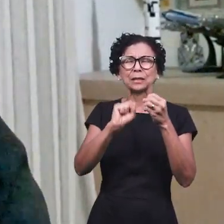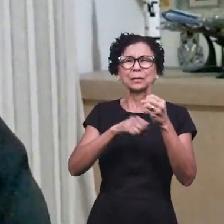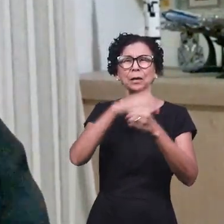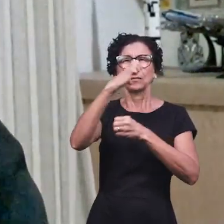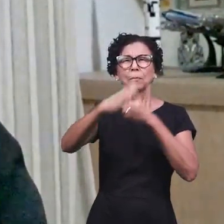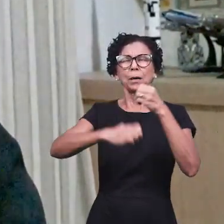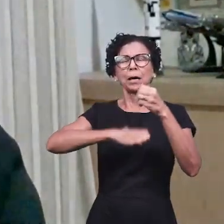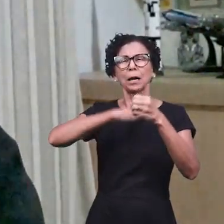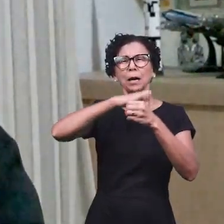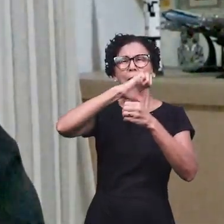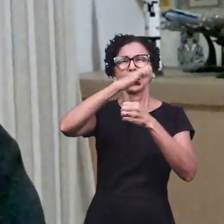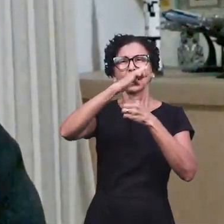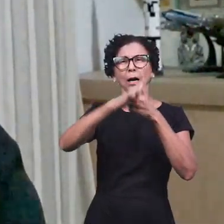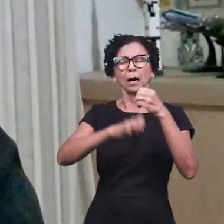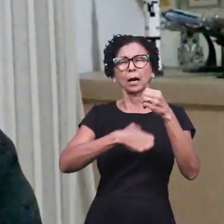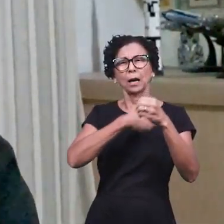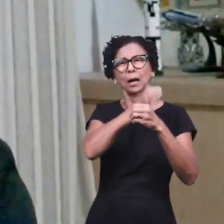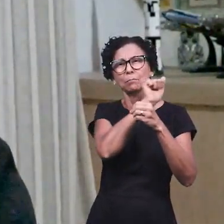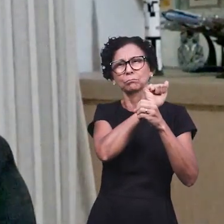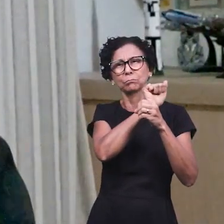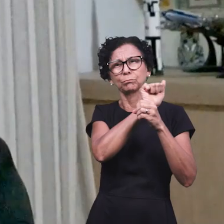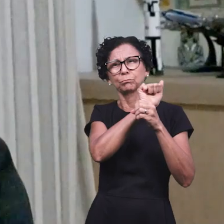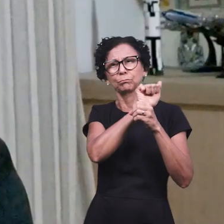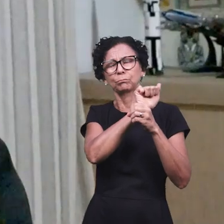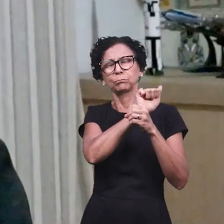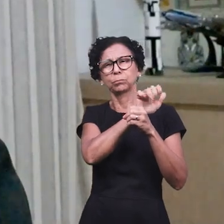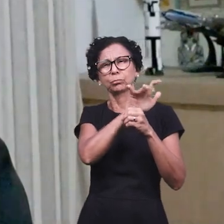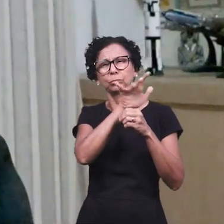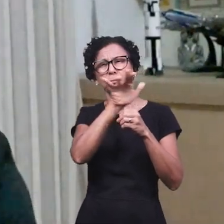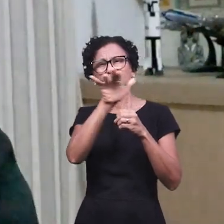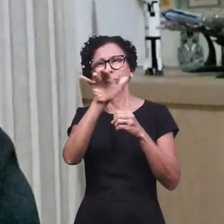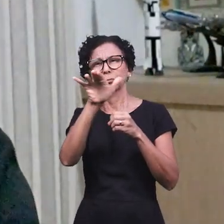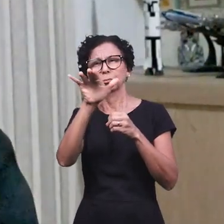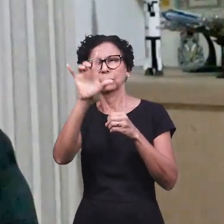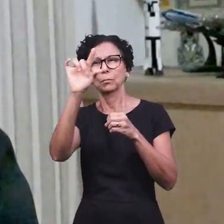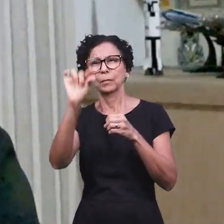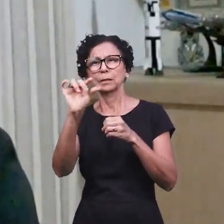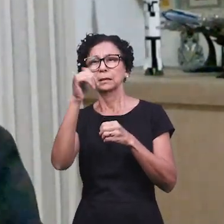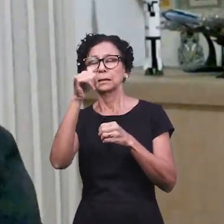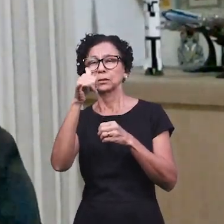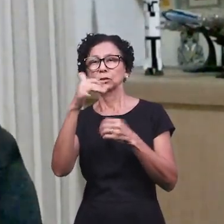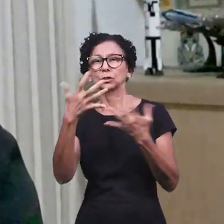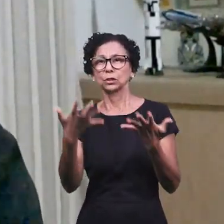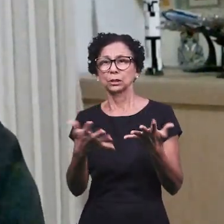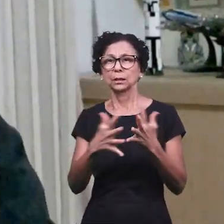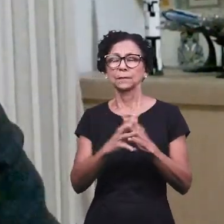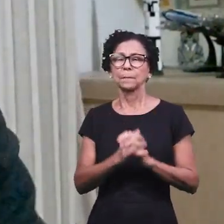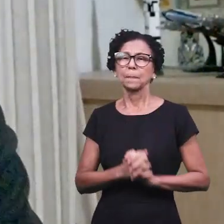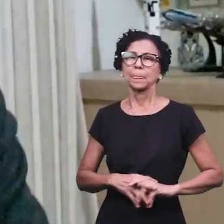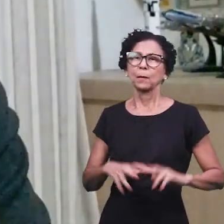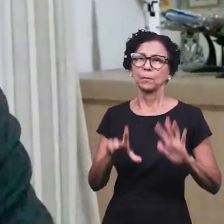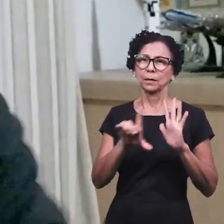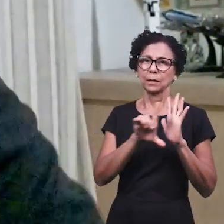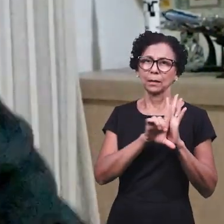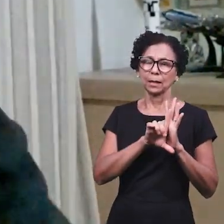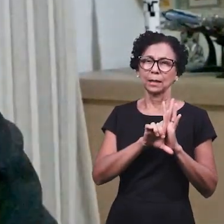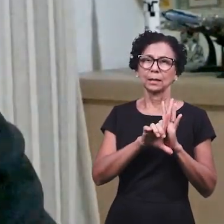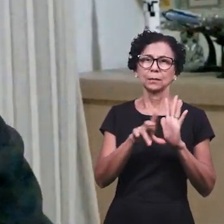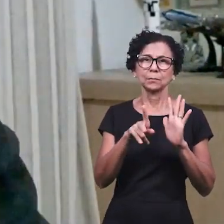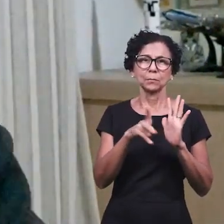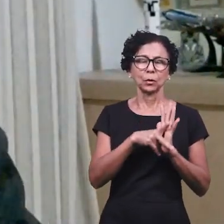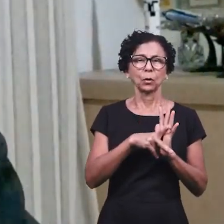segundo, ele decai. Ele volta para a órbita de menor energia. E pela lei